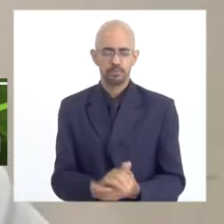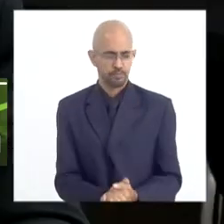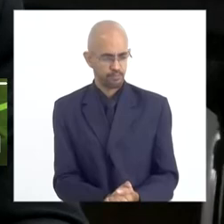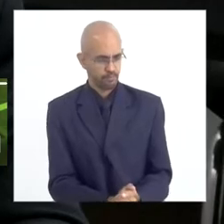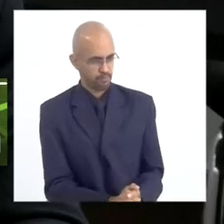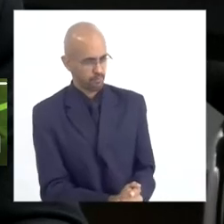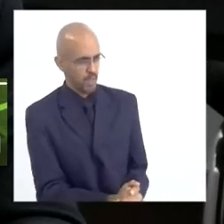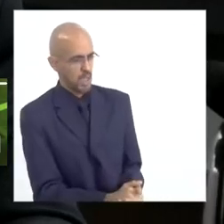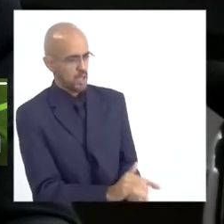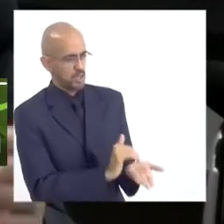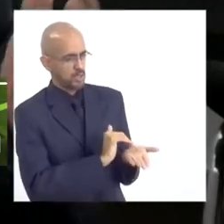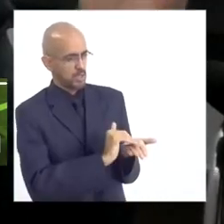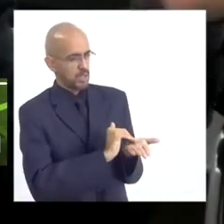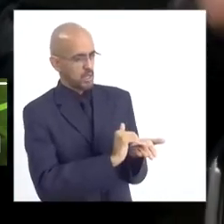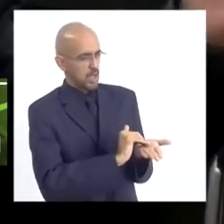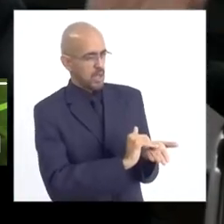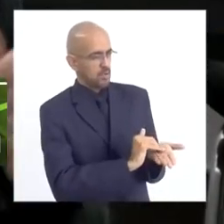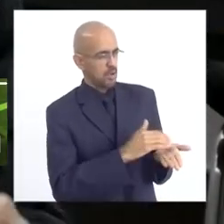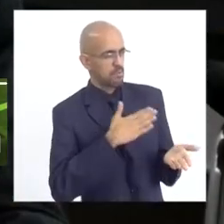Secretário, eu estou propondo